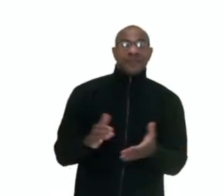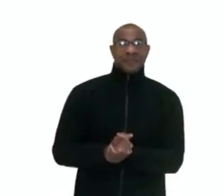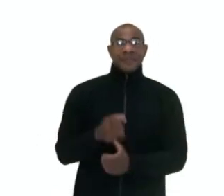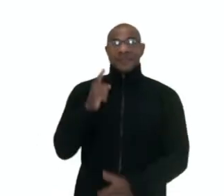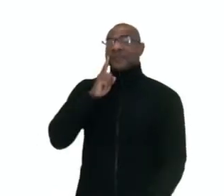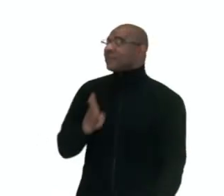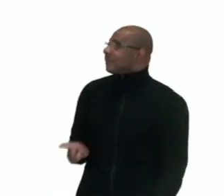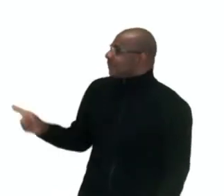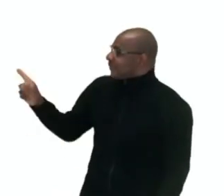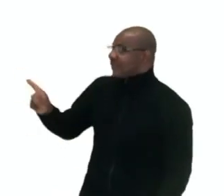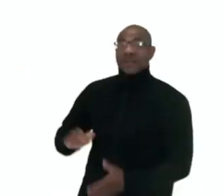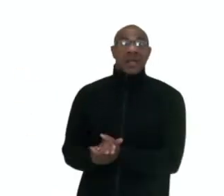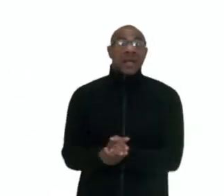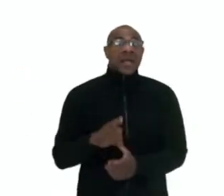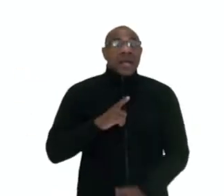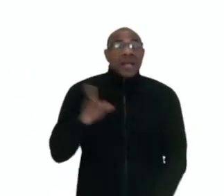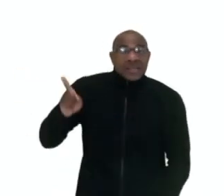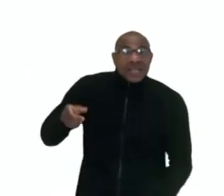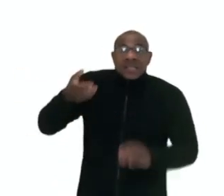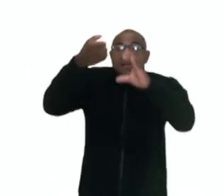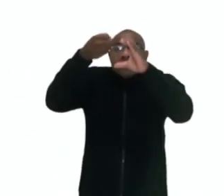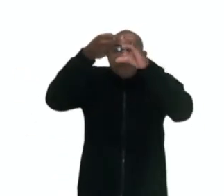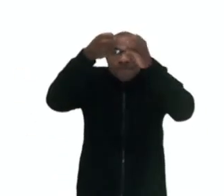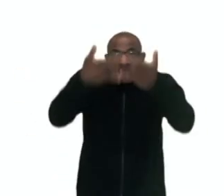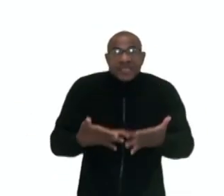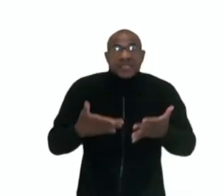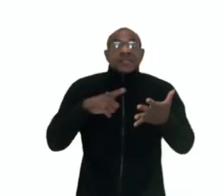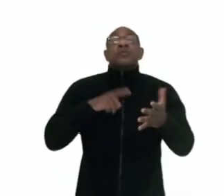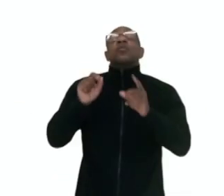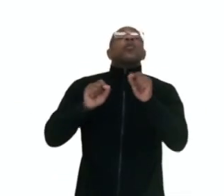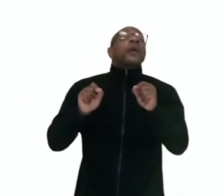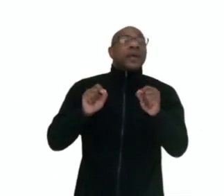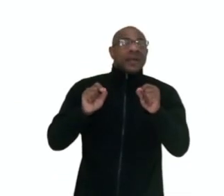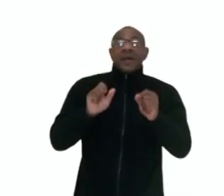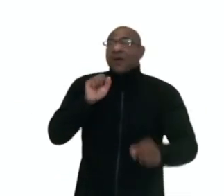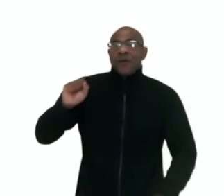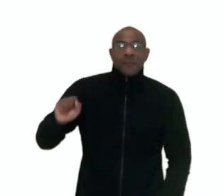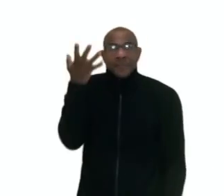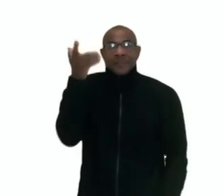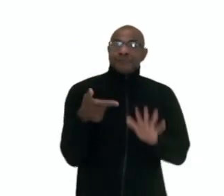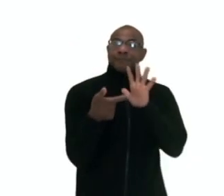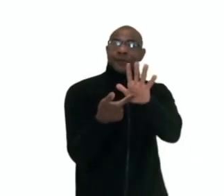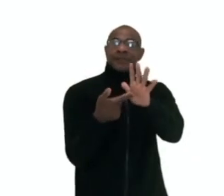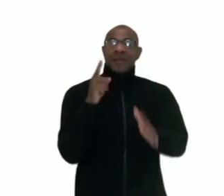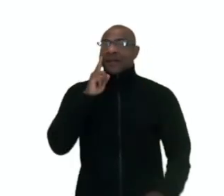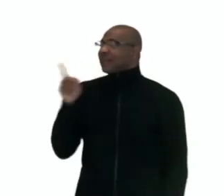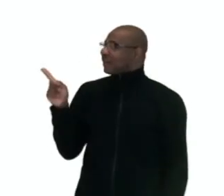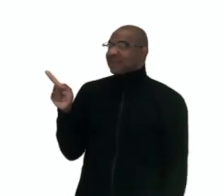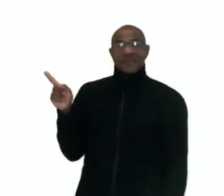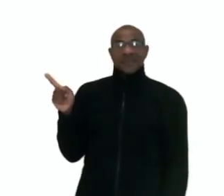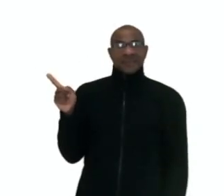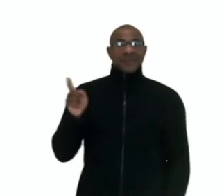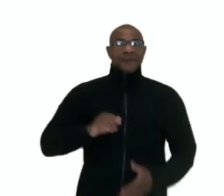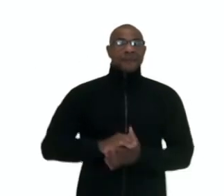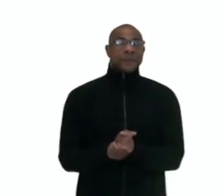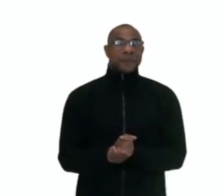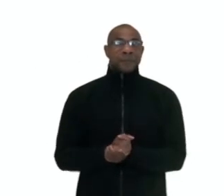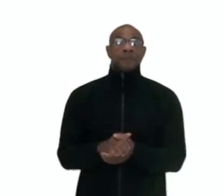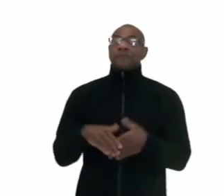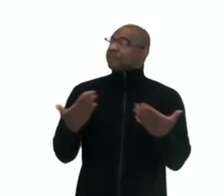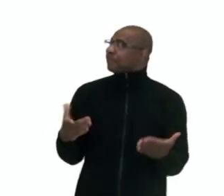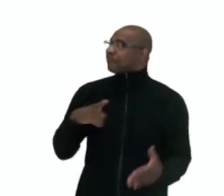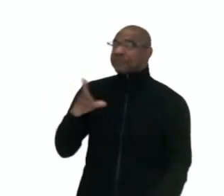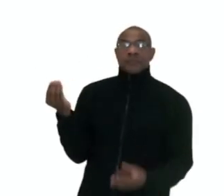impessoalidade. Então, descritivamente, ó, o fato está sendo mostrado aqui de maneira bem descritiva. E